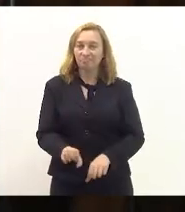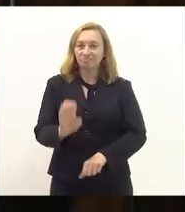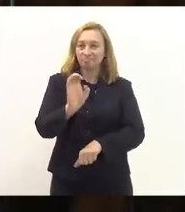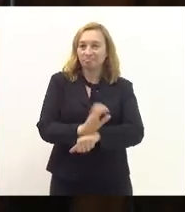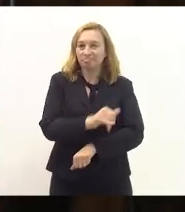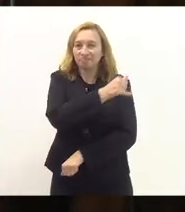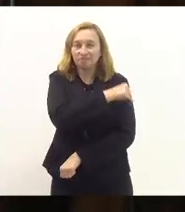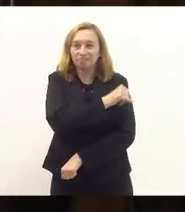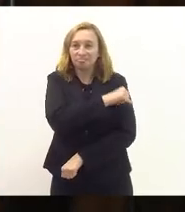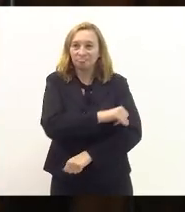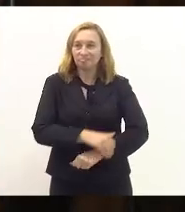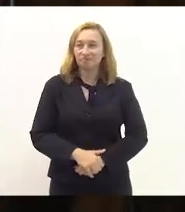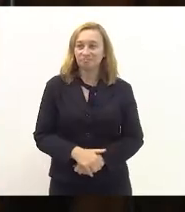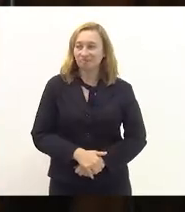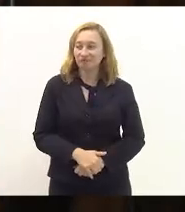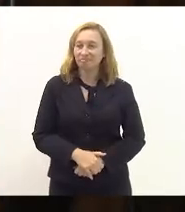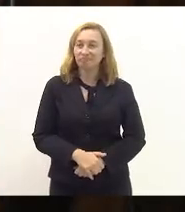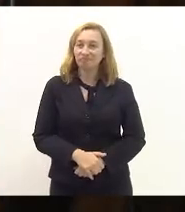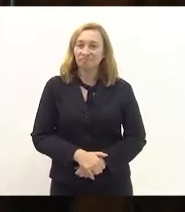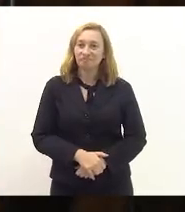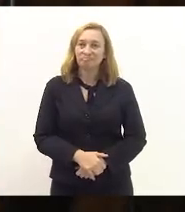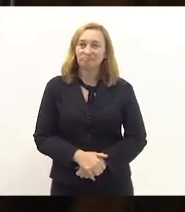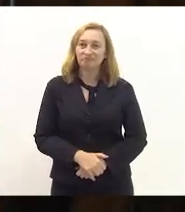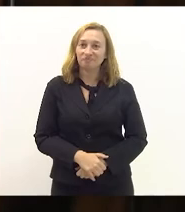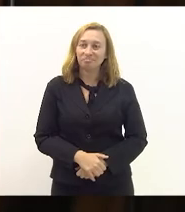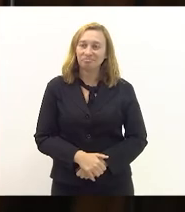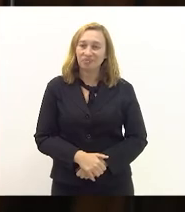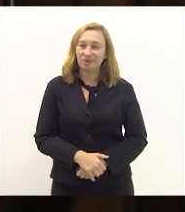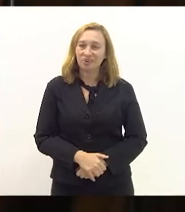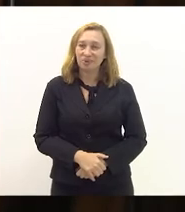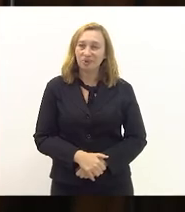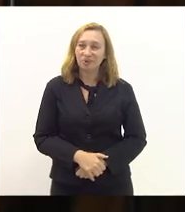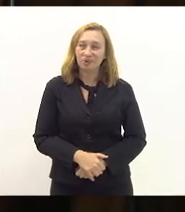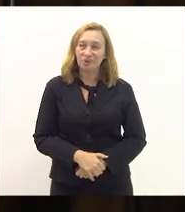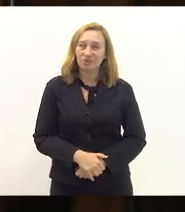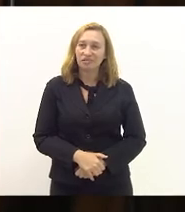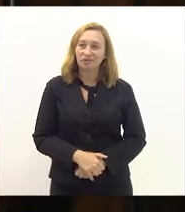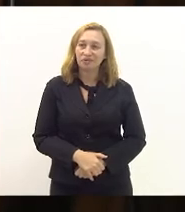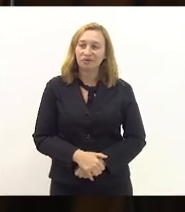brasileiro, iniciou o processo de industrialização do Brasil